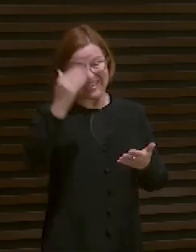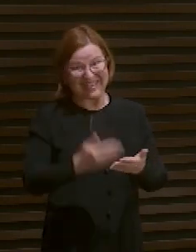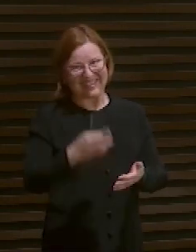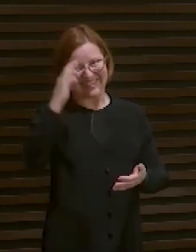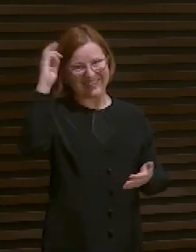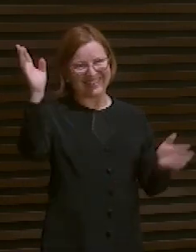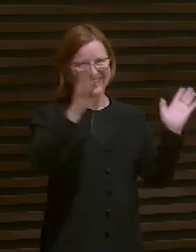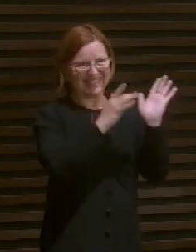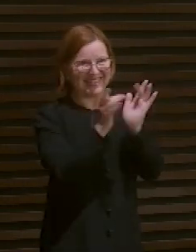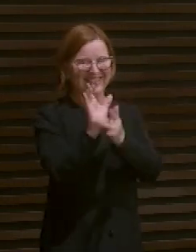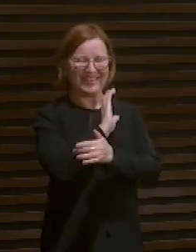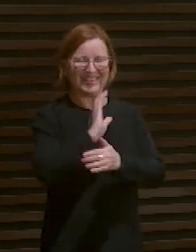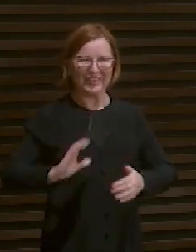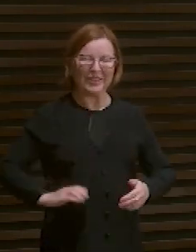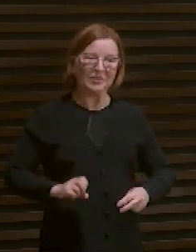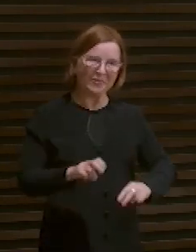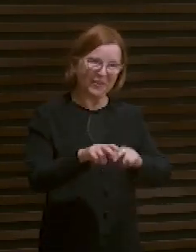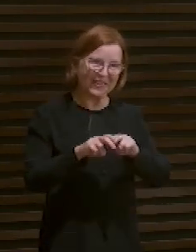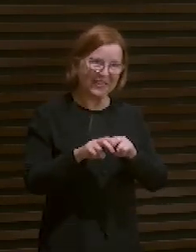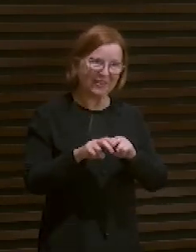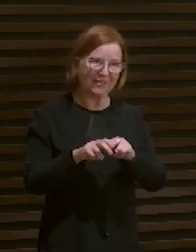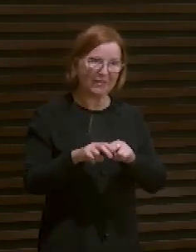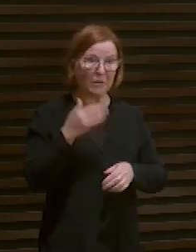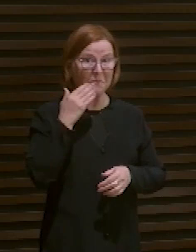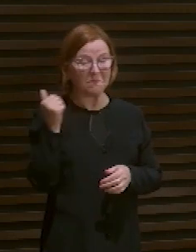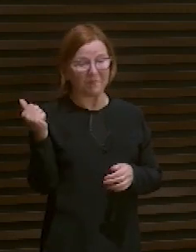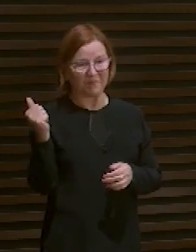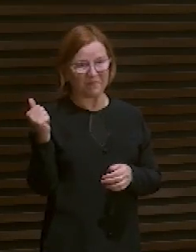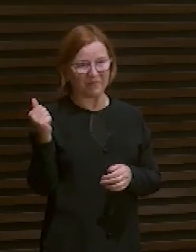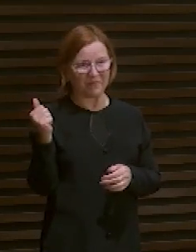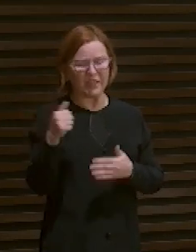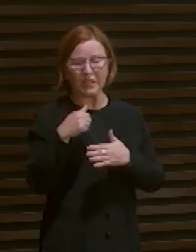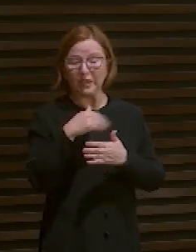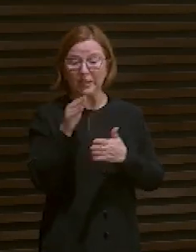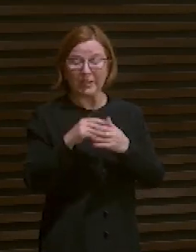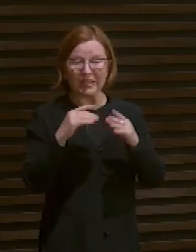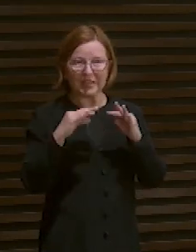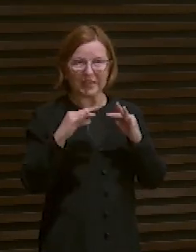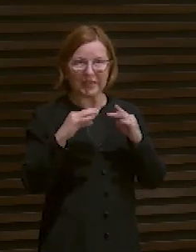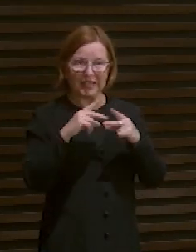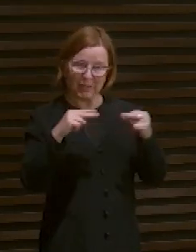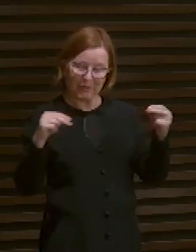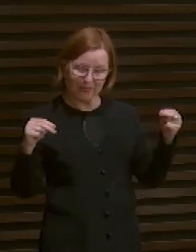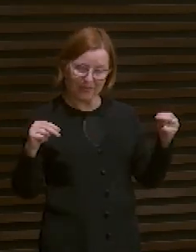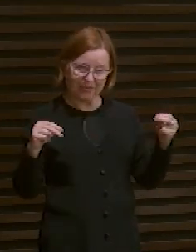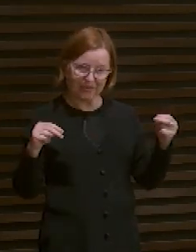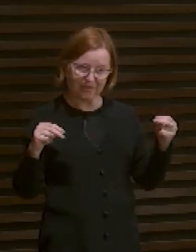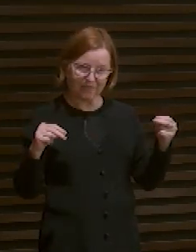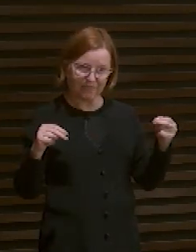Cristo. Por isso mesmo convinha que em todas as coisas se tornasse